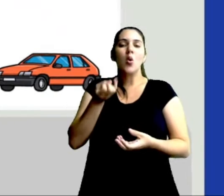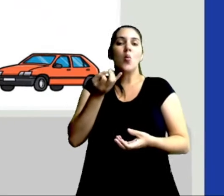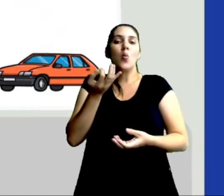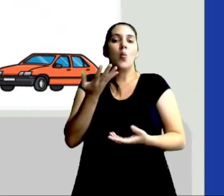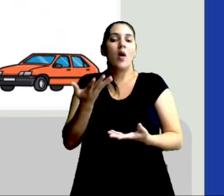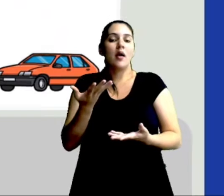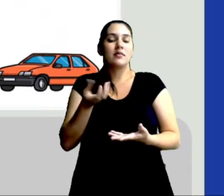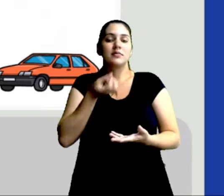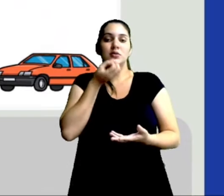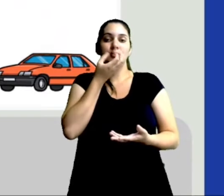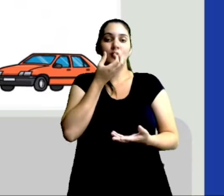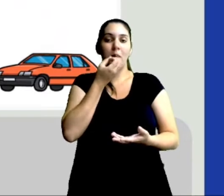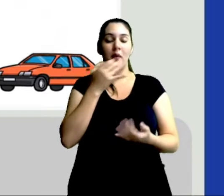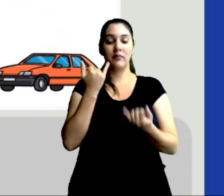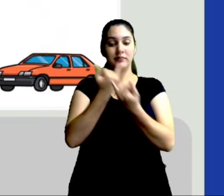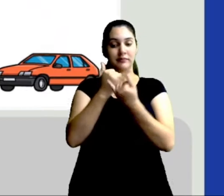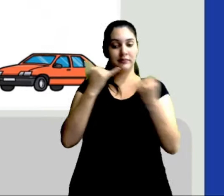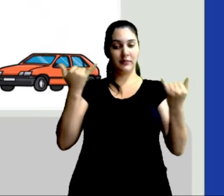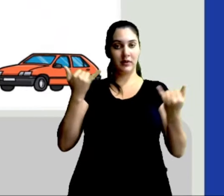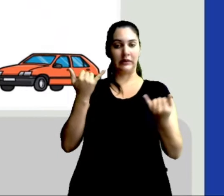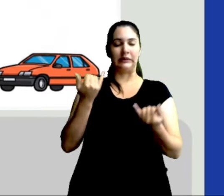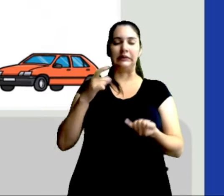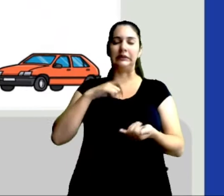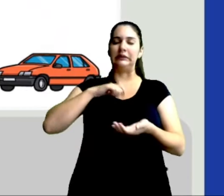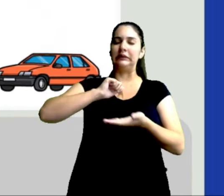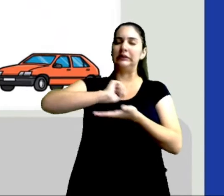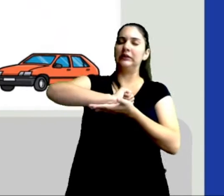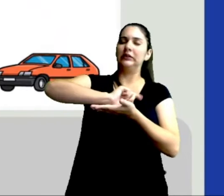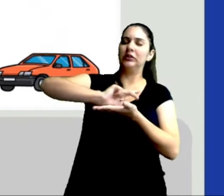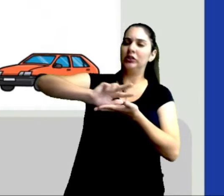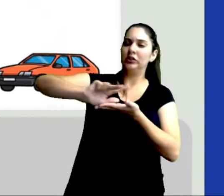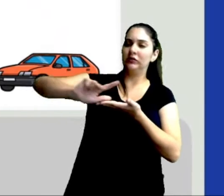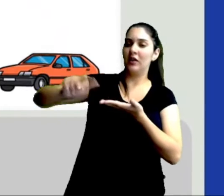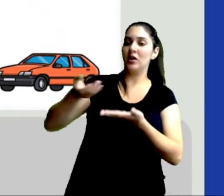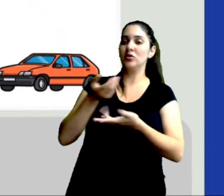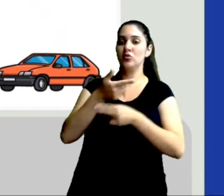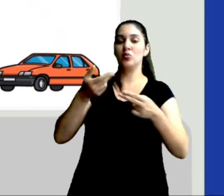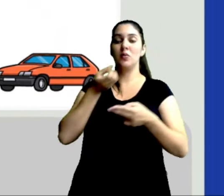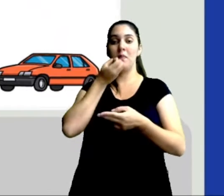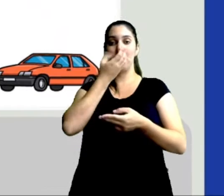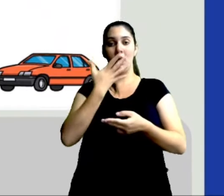os benefícios da energia? São inúmeros os benefícios da energia.